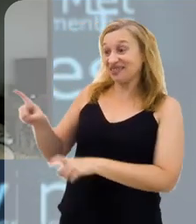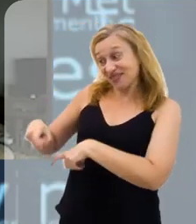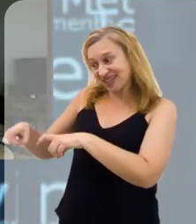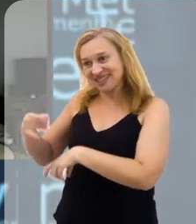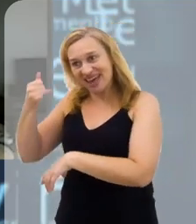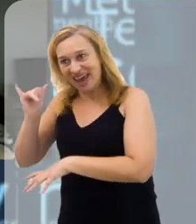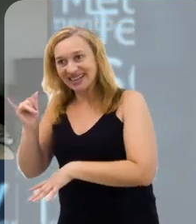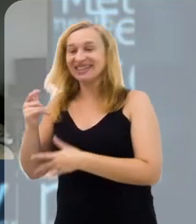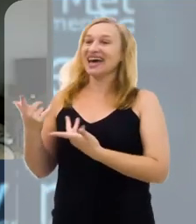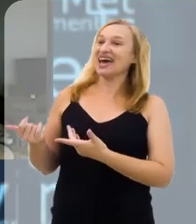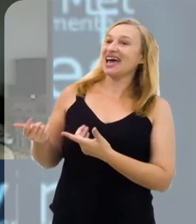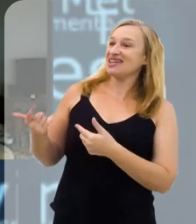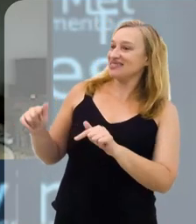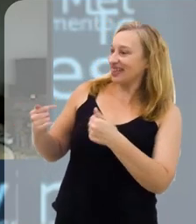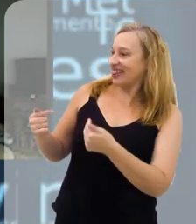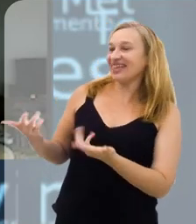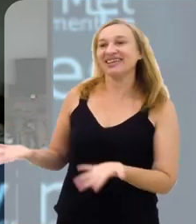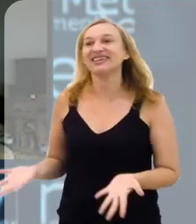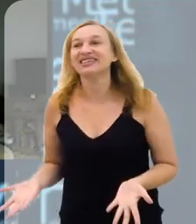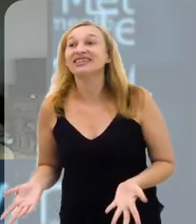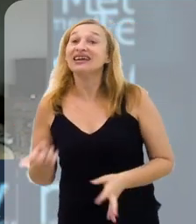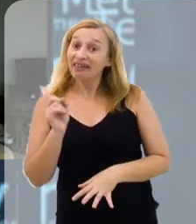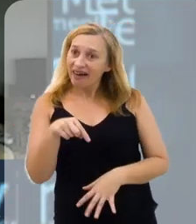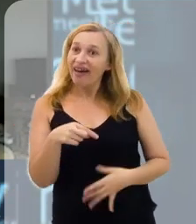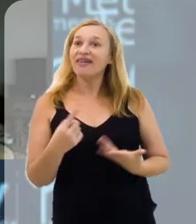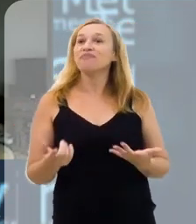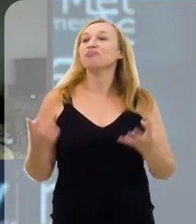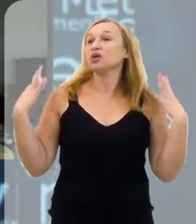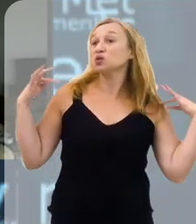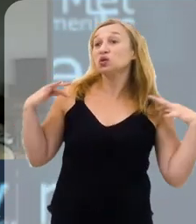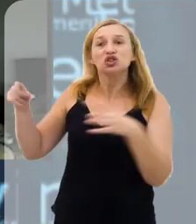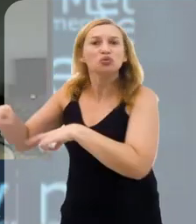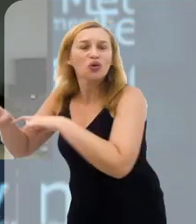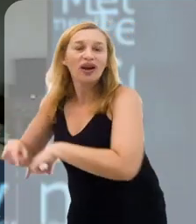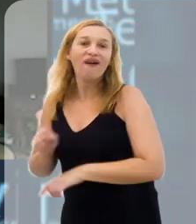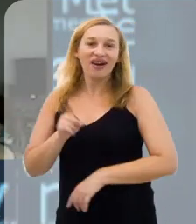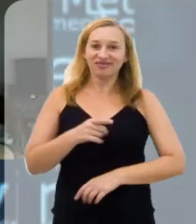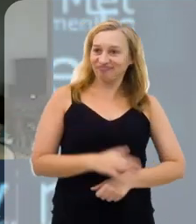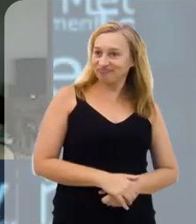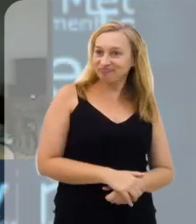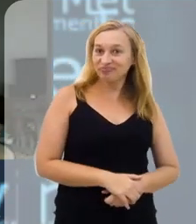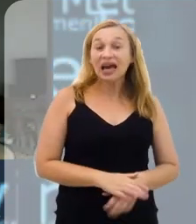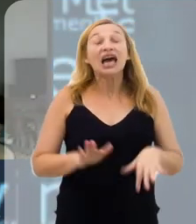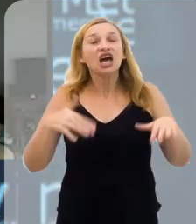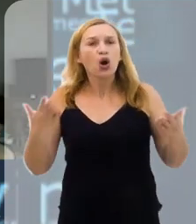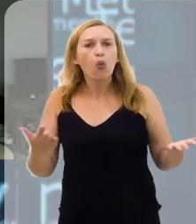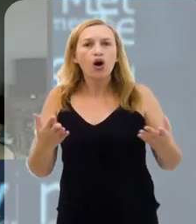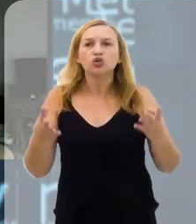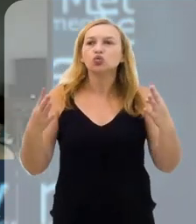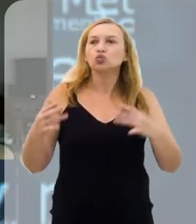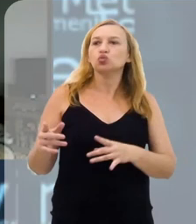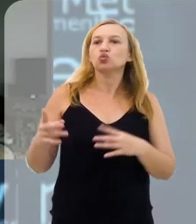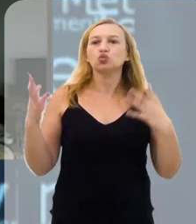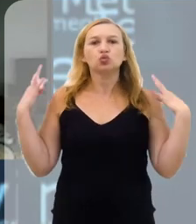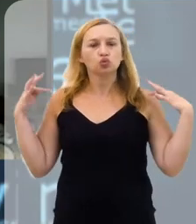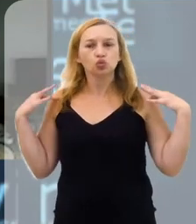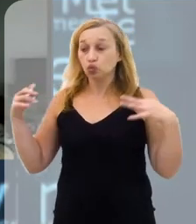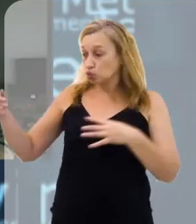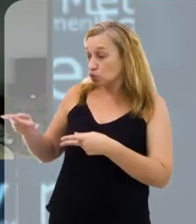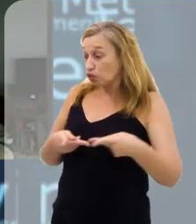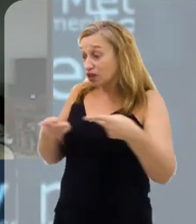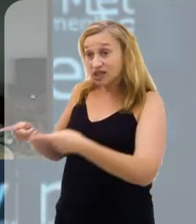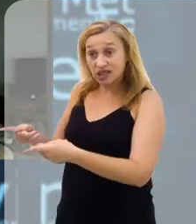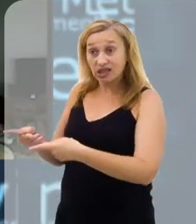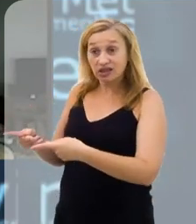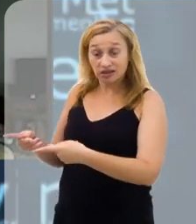vindo da fazenda. Brinca com a gente, né? E é isso mesmo, o turismo rural nada mais é do que isso. E quando esse turista